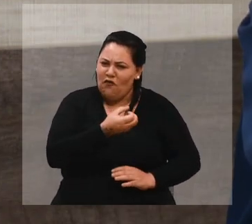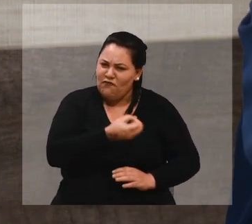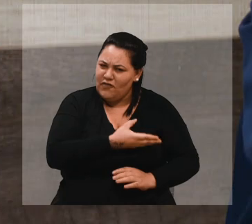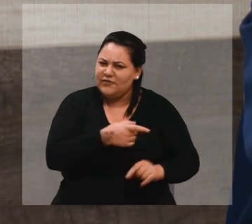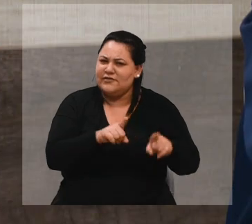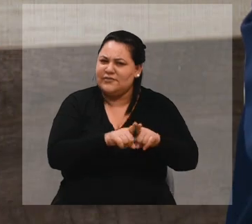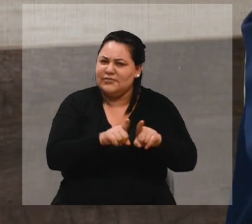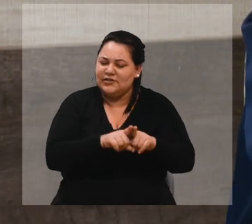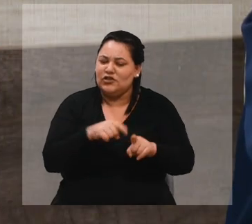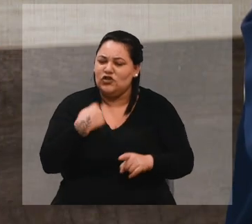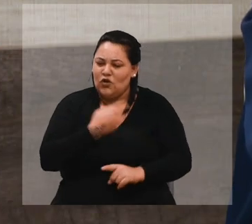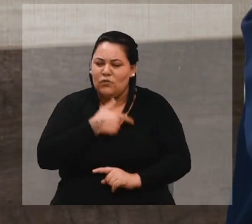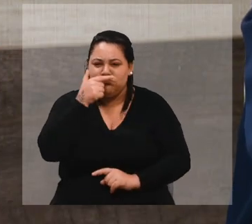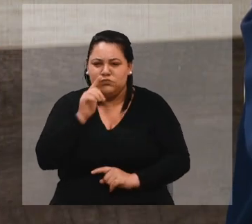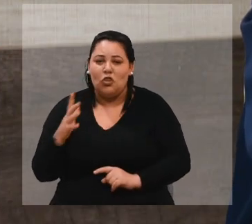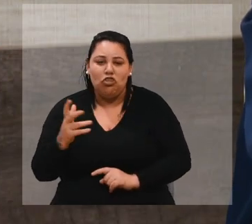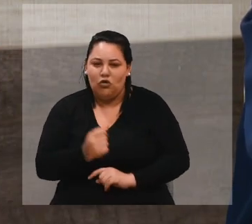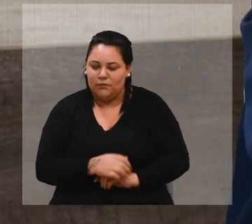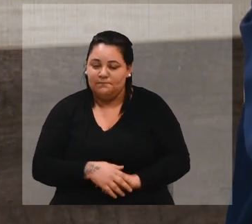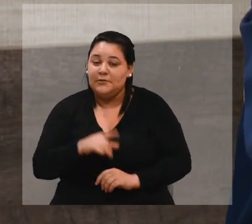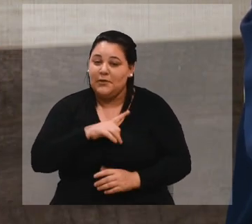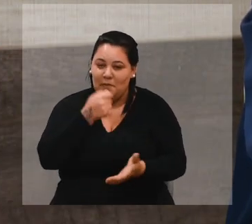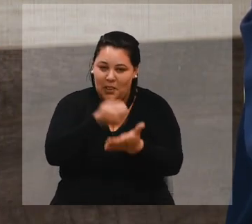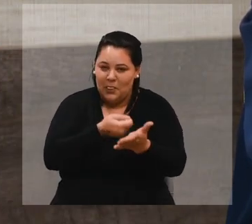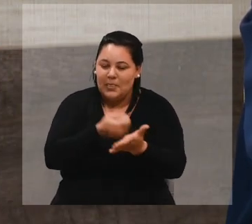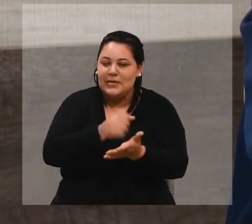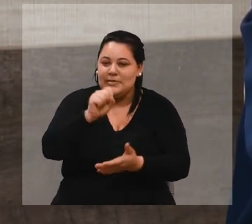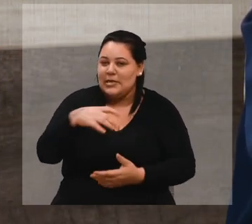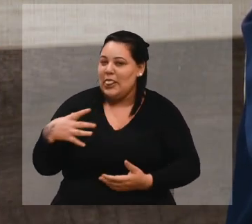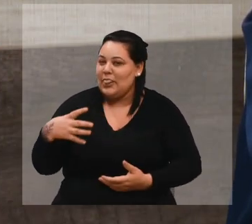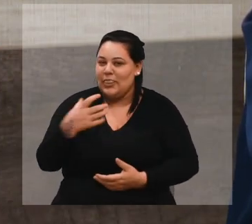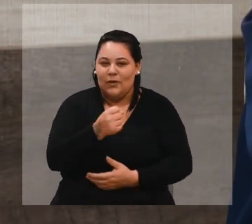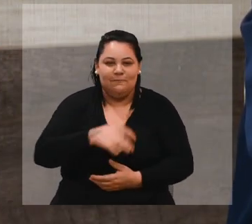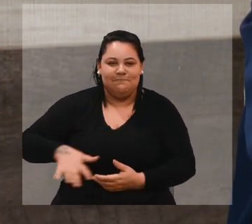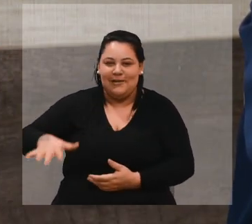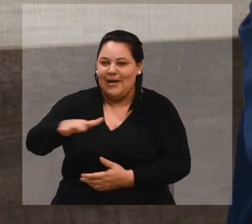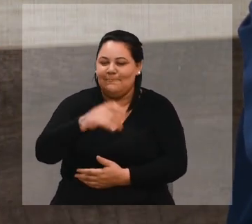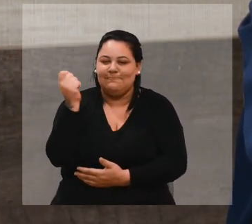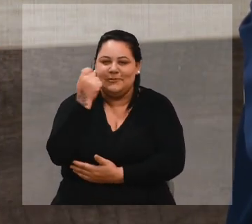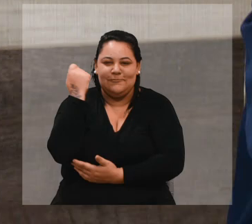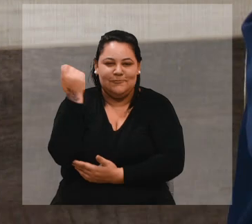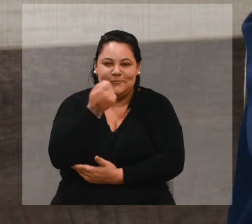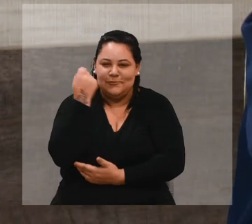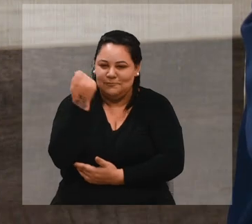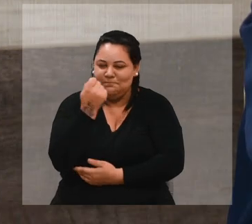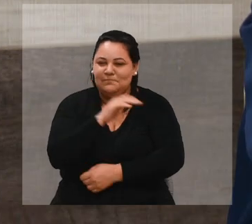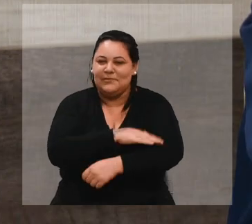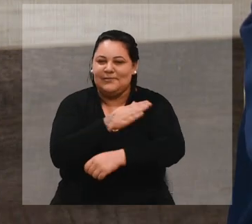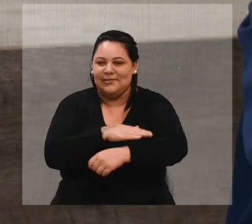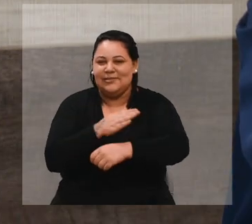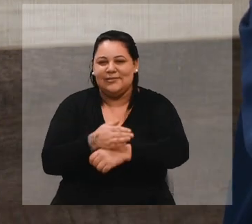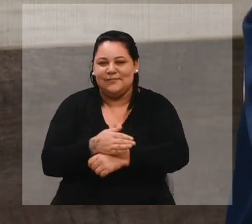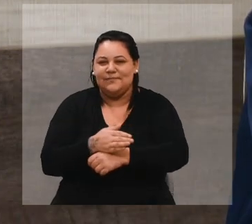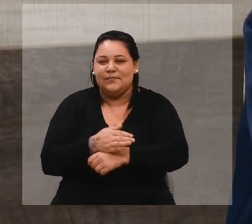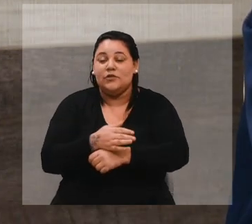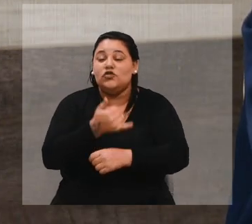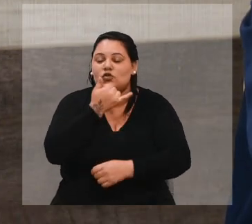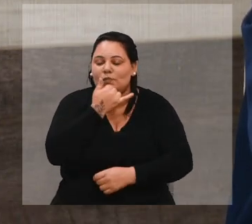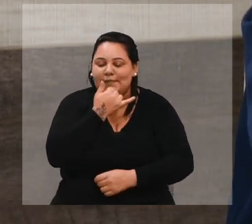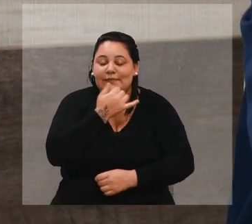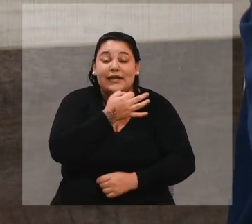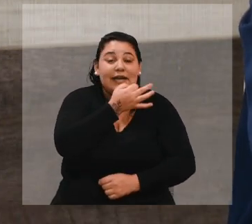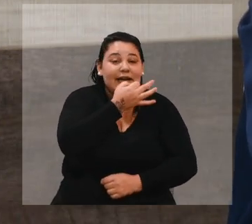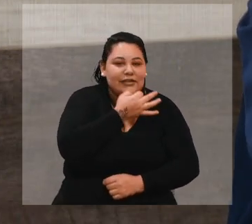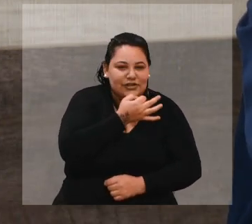todos nós saímos ganhando. Temos uma luta muito grande em todo o Rio Grande do Sul. A Serra Gaúcha não foi atingida Caxias do